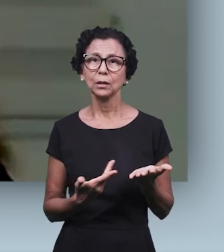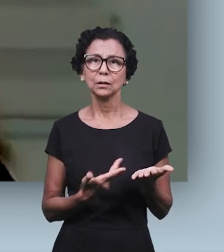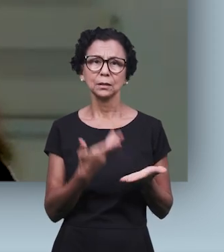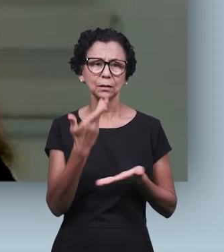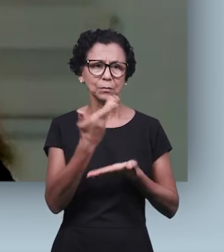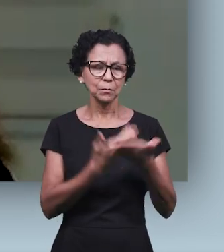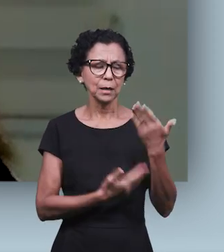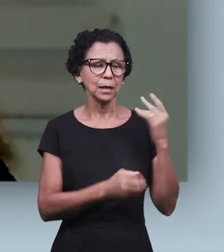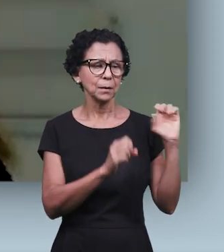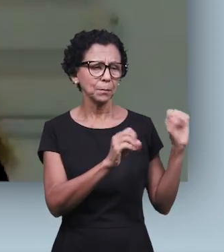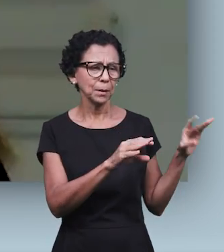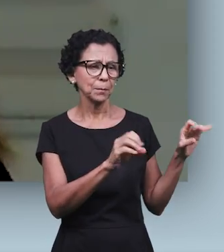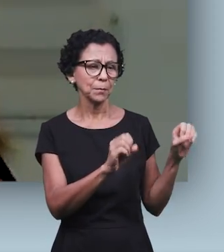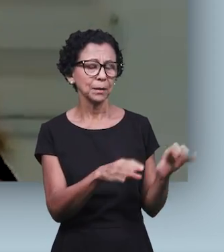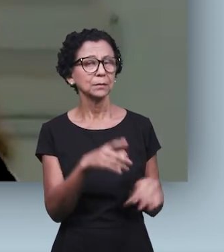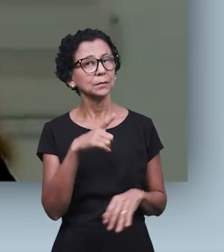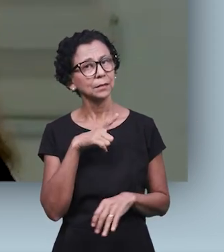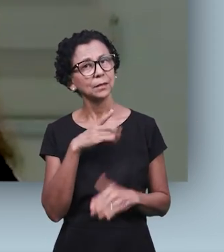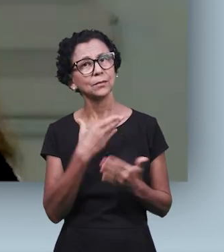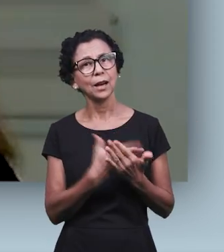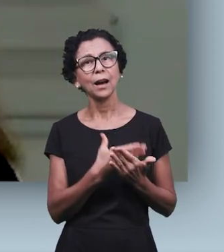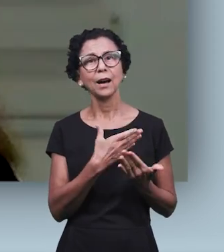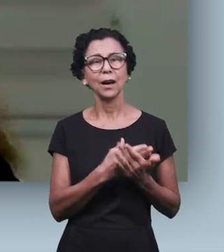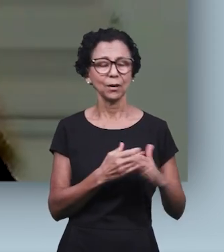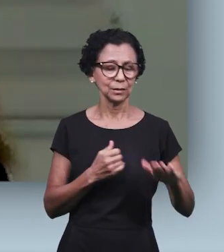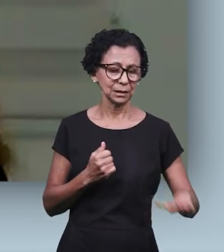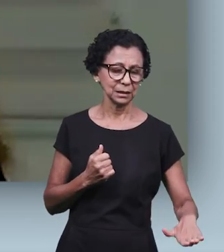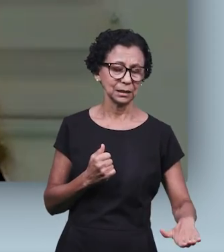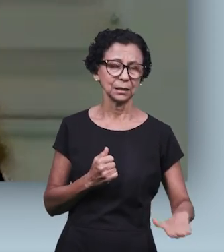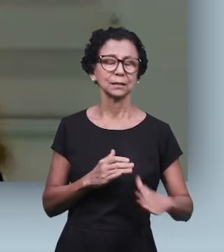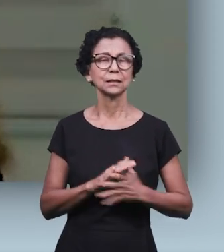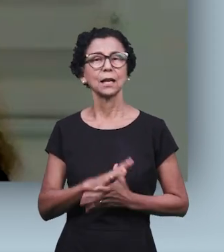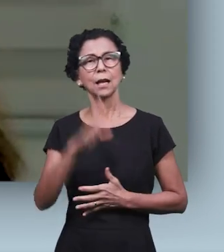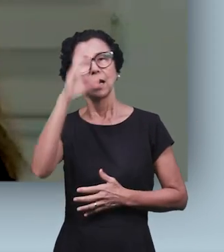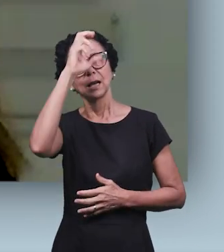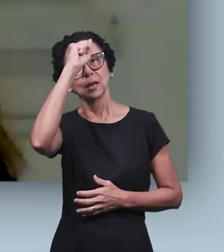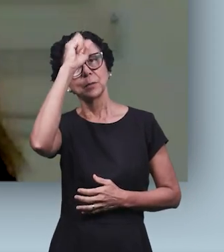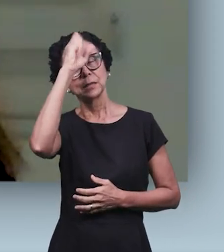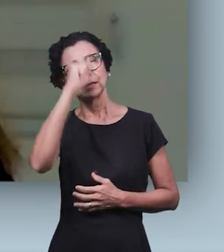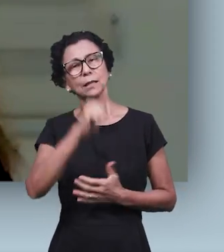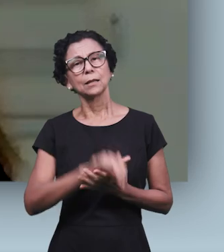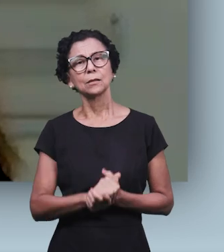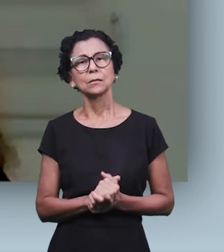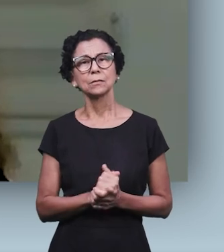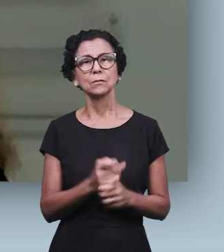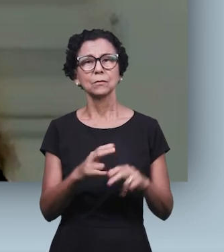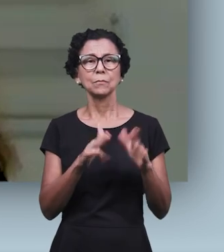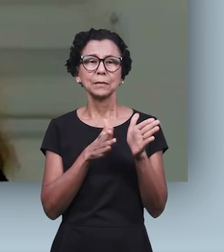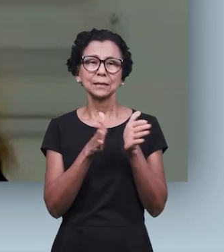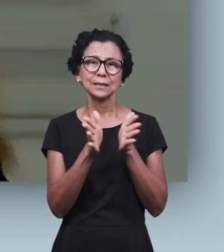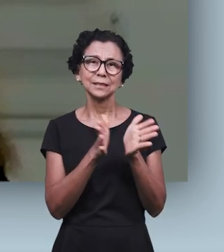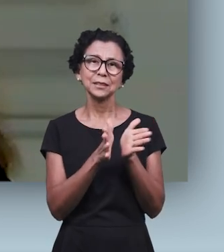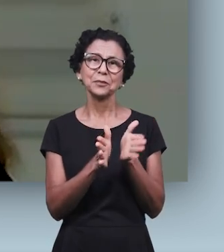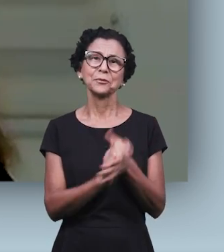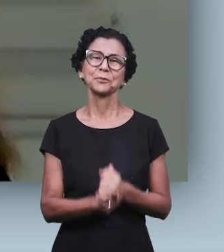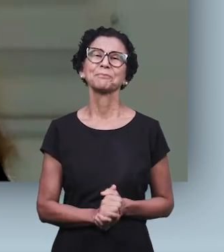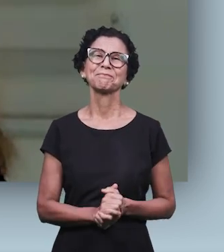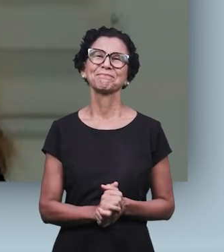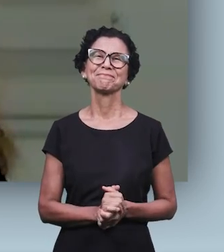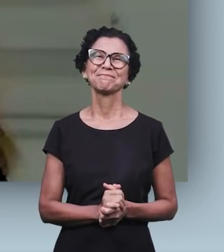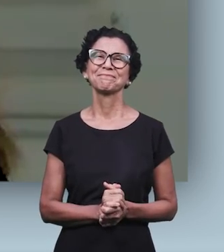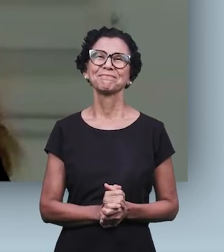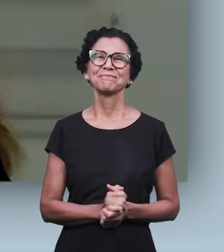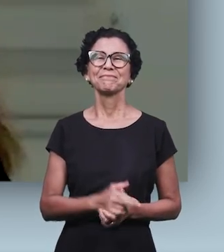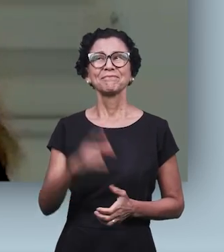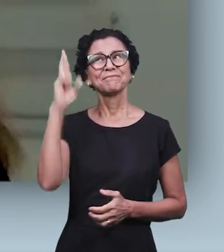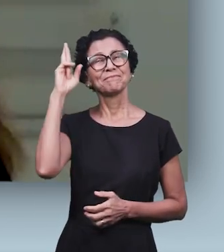inserir no contexto da aula. Então a criança teve a aula dela, a mensagem entrou de forma acessível no coração e o